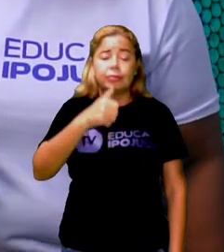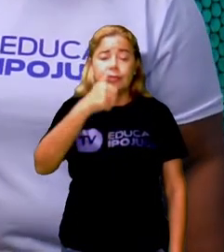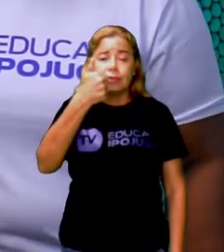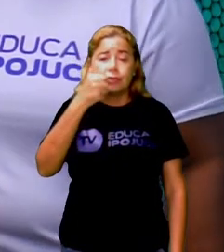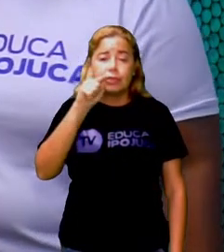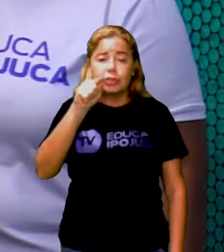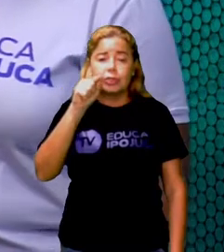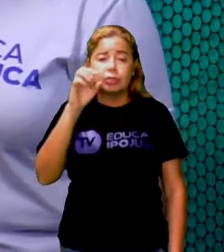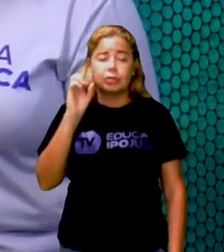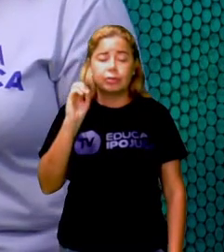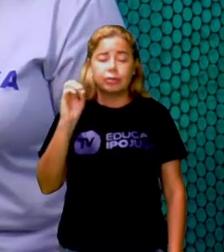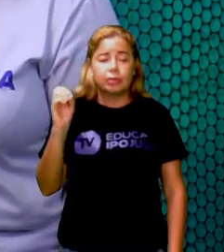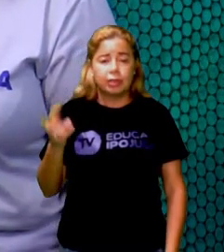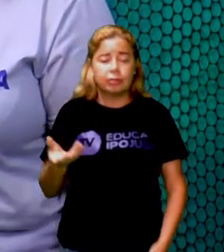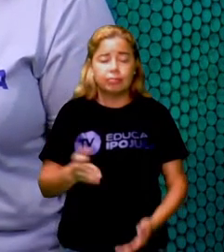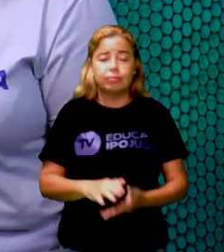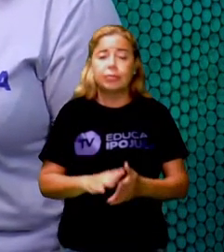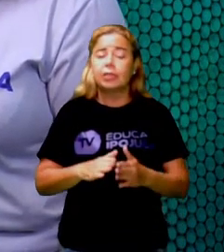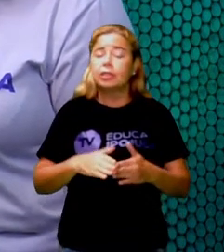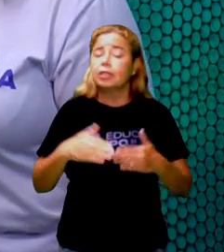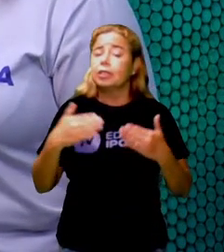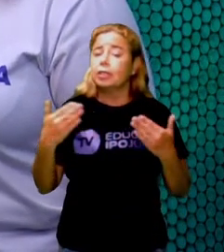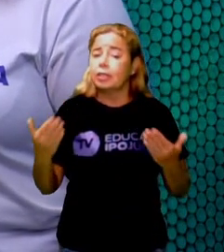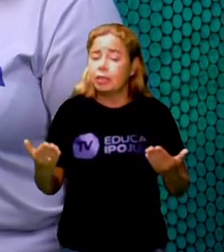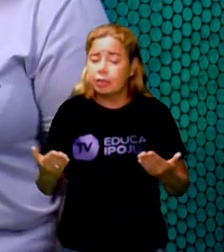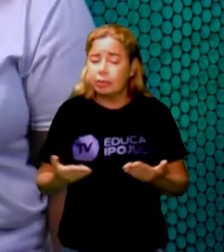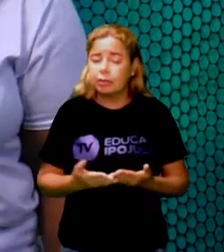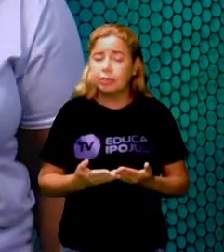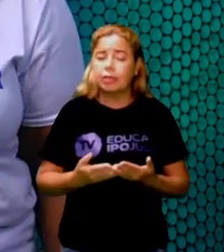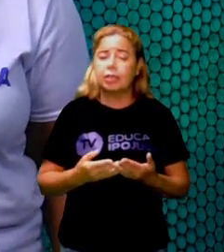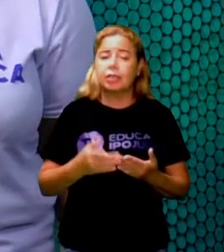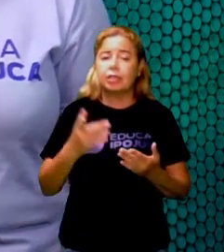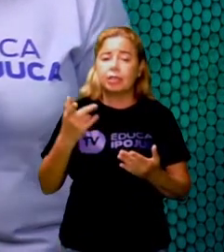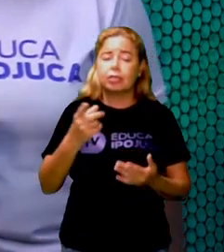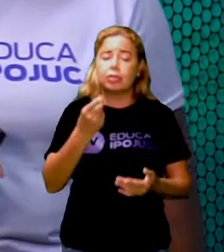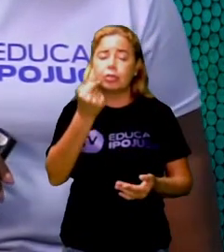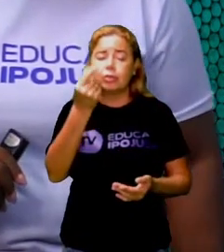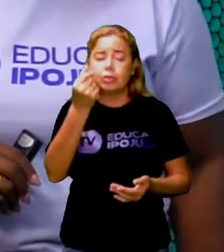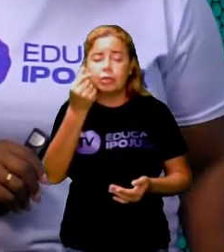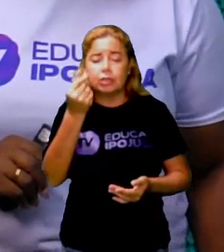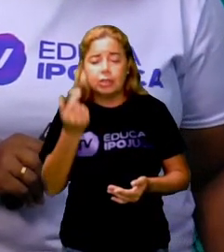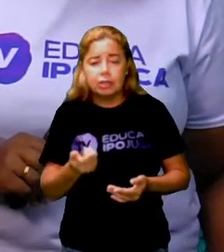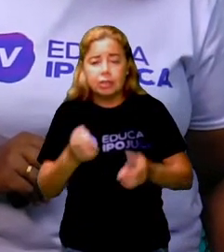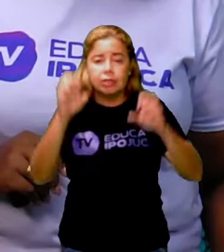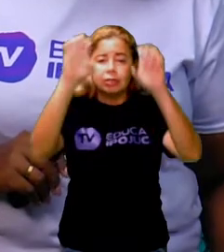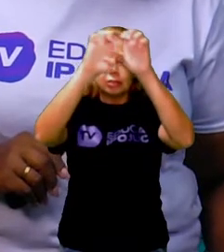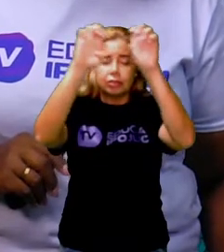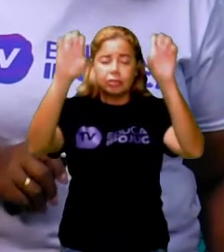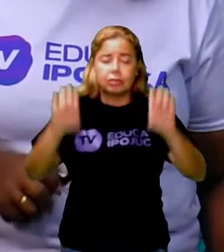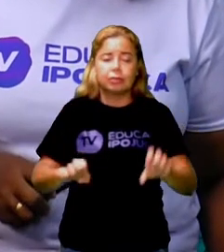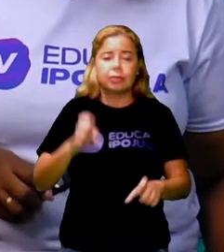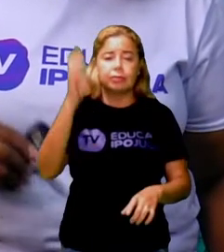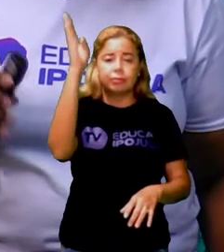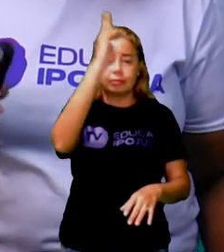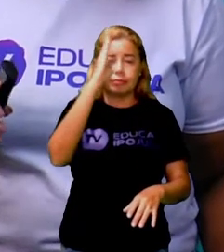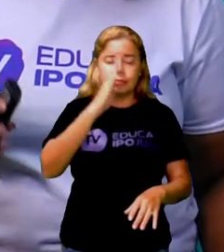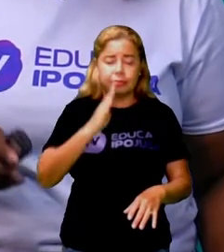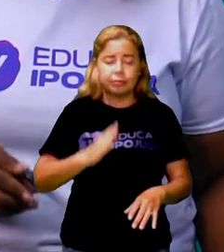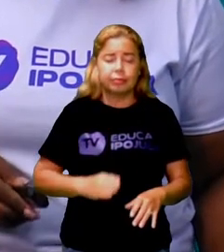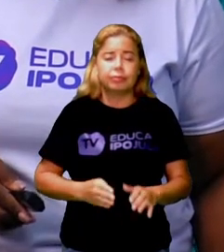R$ 1. Então, essas são as notas e as moedas que compõem o nosso